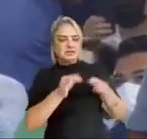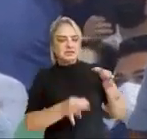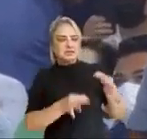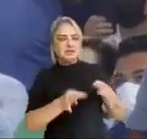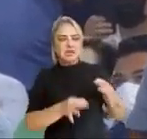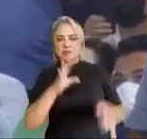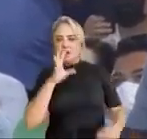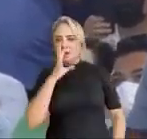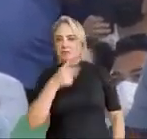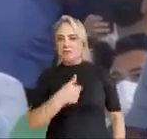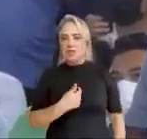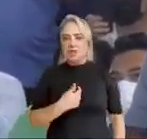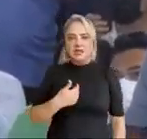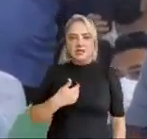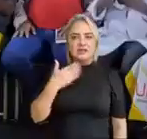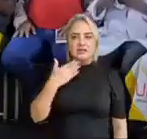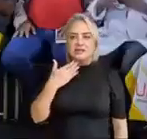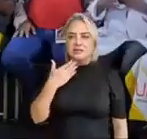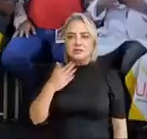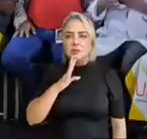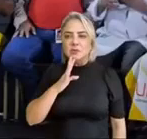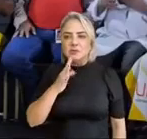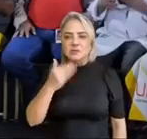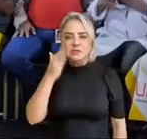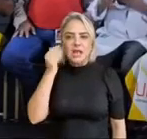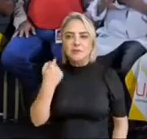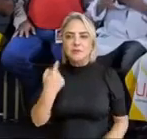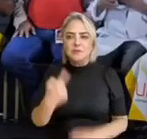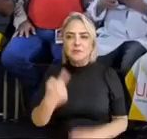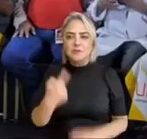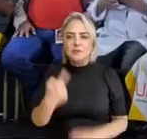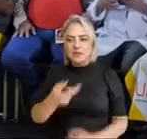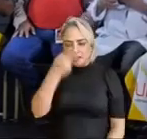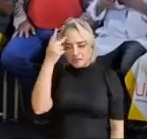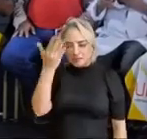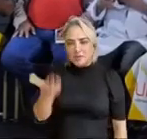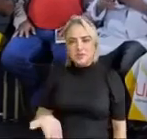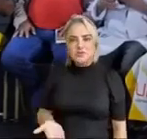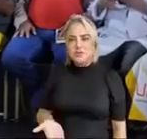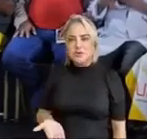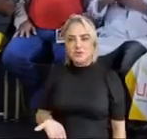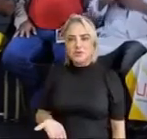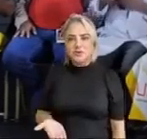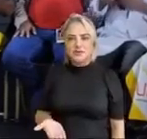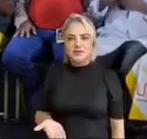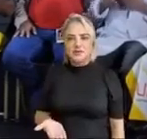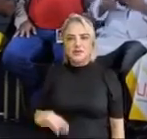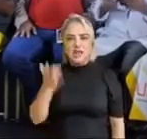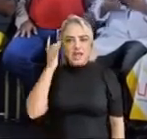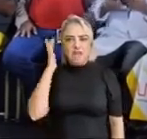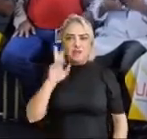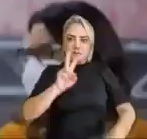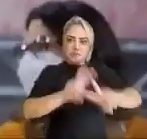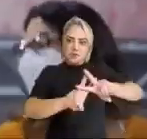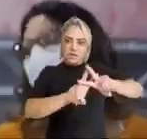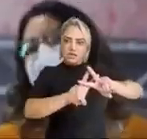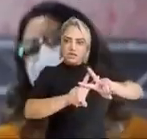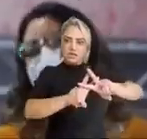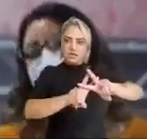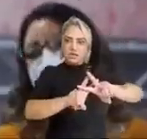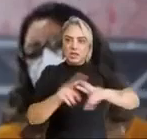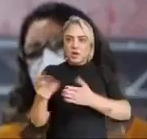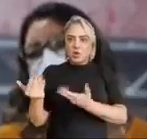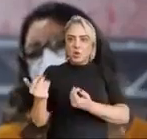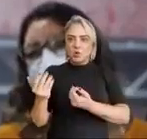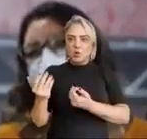a pessoa chegou naquela situação. É muito fácil prender um moleque que roubou um